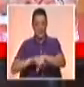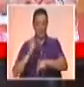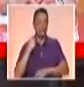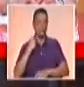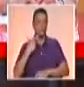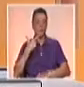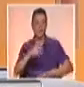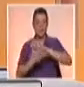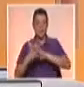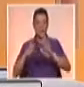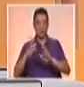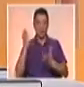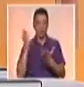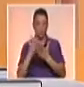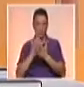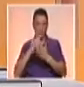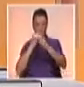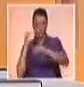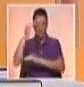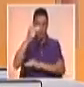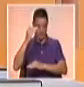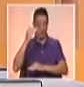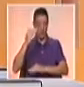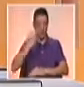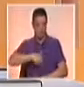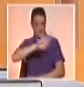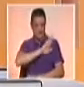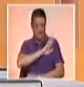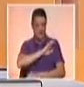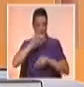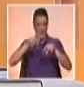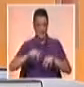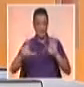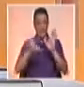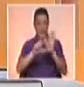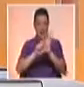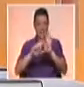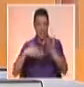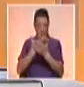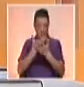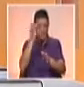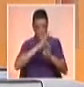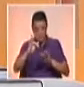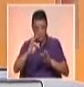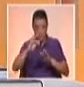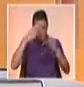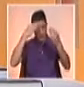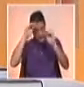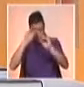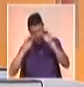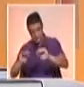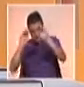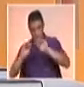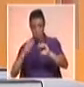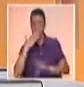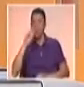língua gestual portuguesa da Escola Superior de Educação de Coimbra. Nós temos uma lei que define o ensino dos alunos surdos que